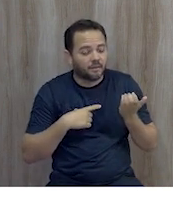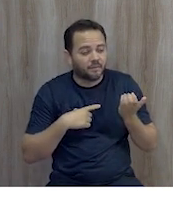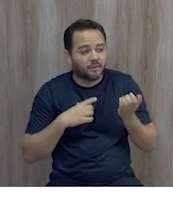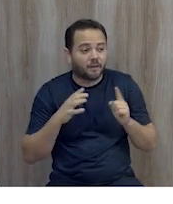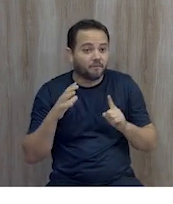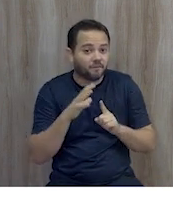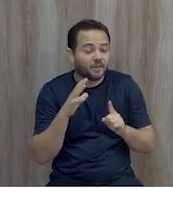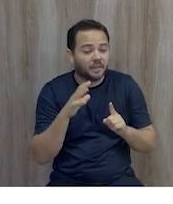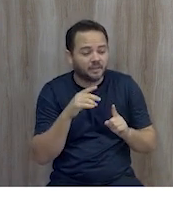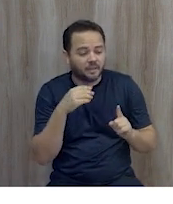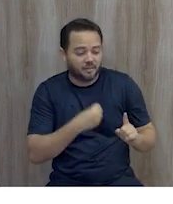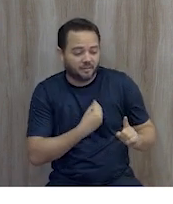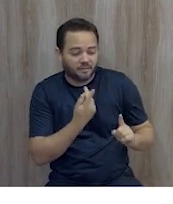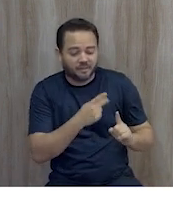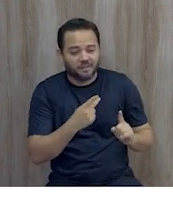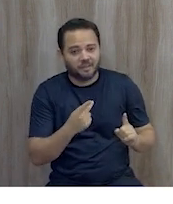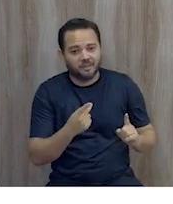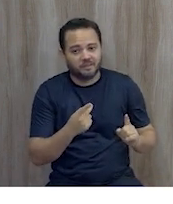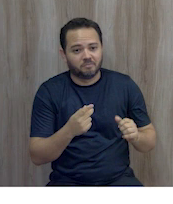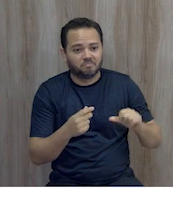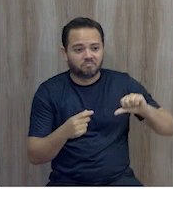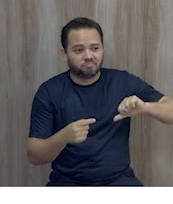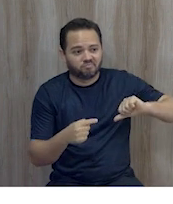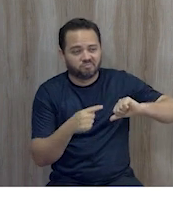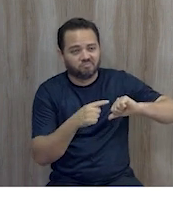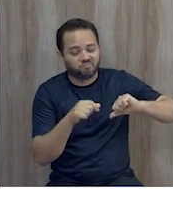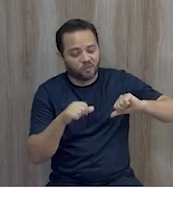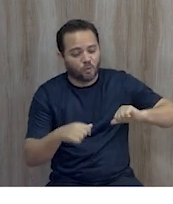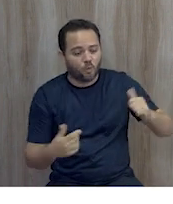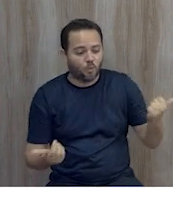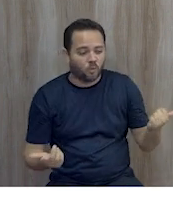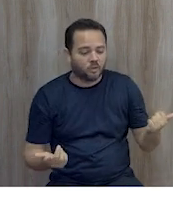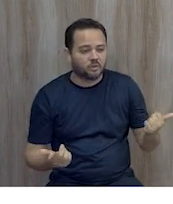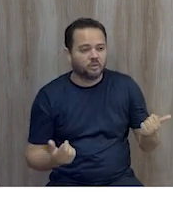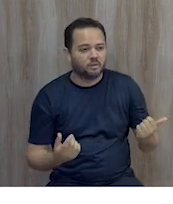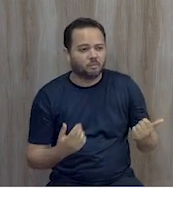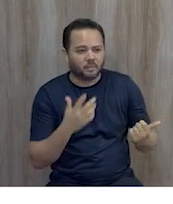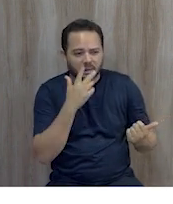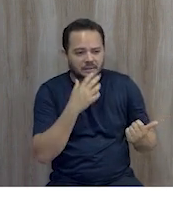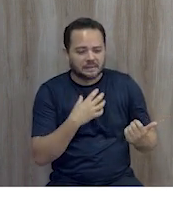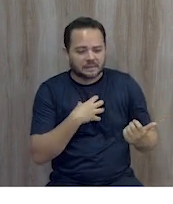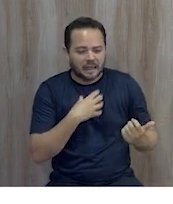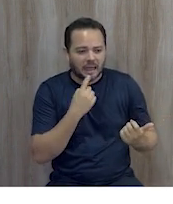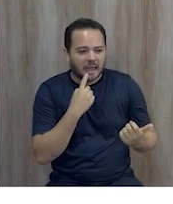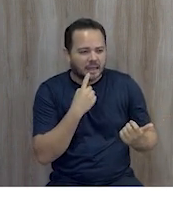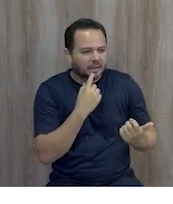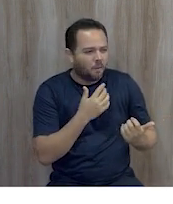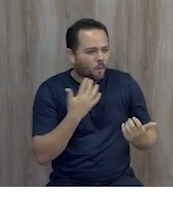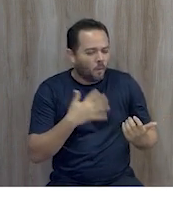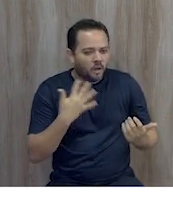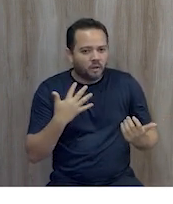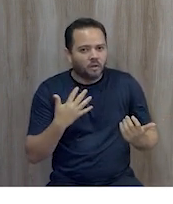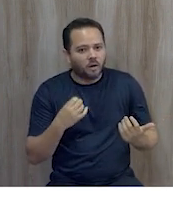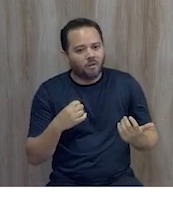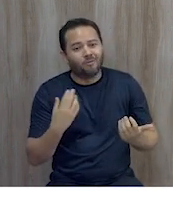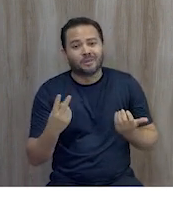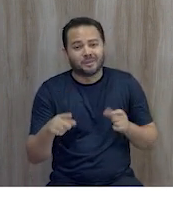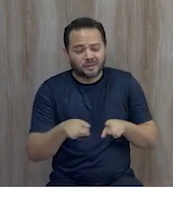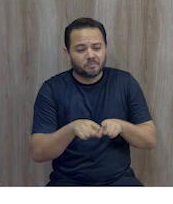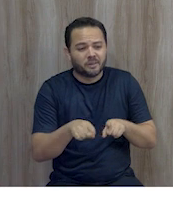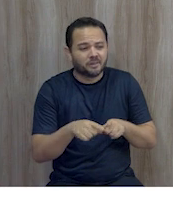qualidade de vida do meu paciente, quanto à hipersensibilidade dentinária e estética. Ou